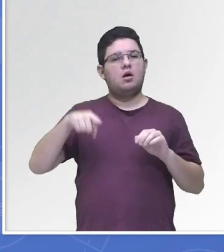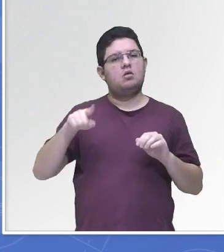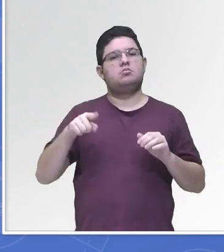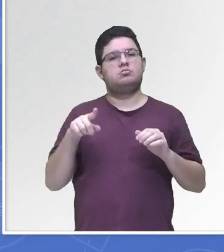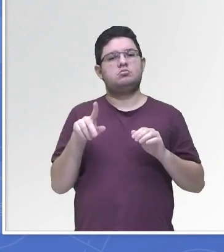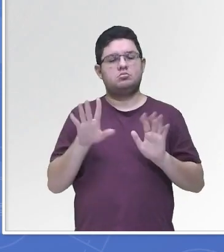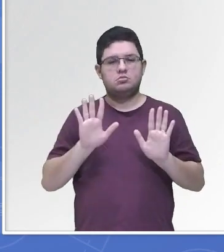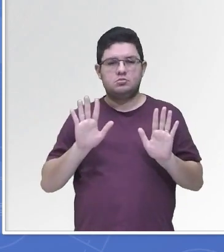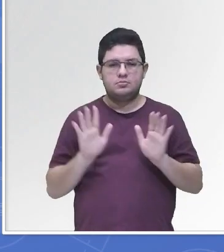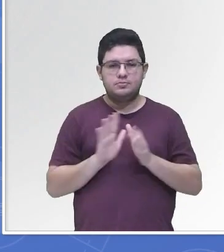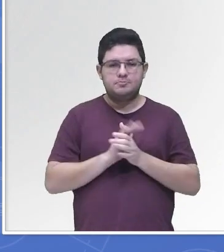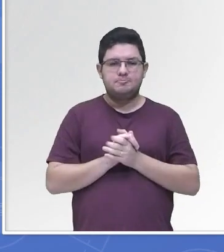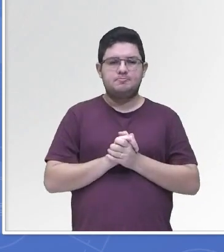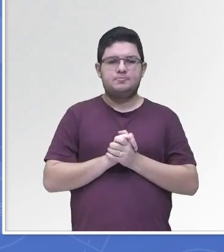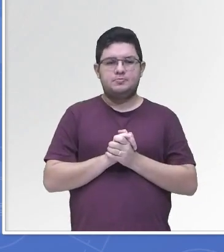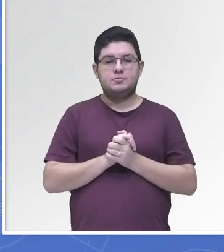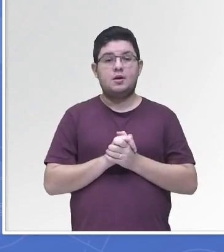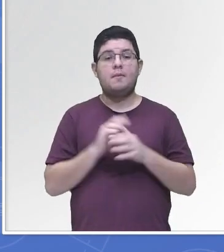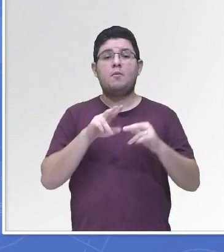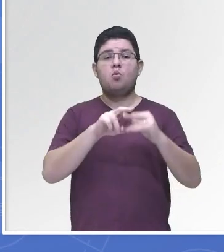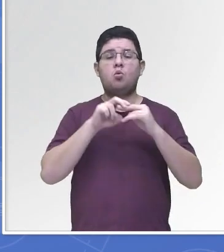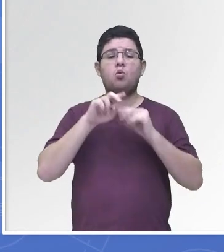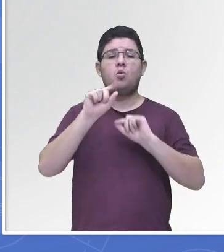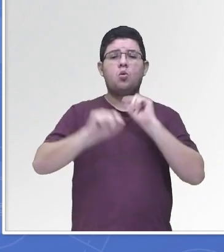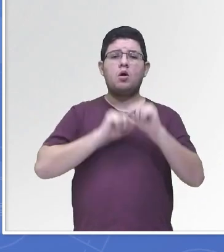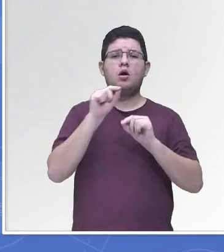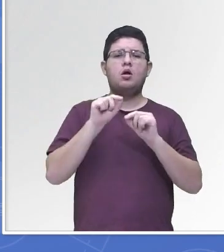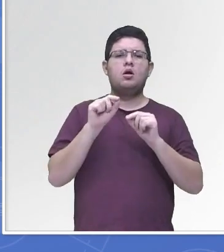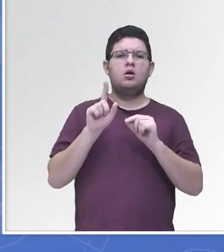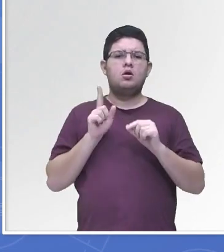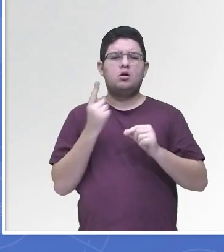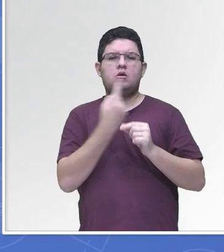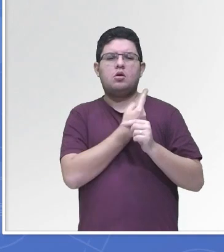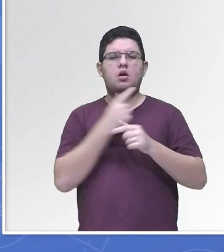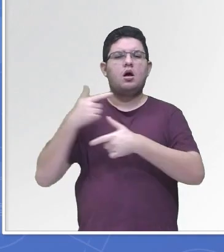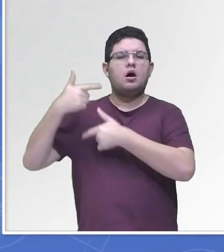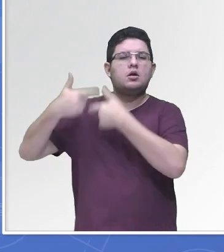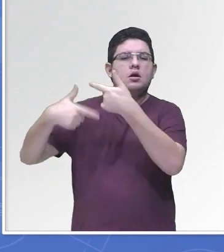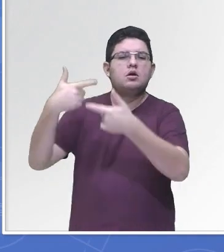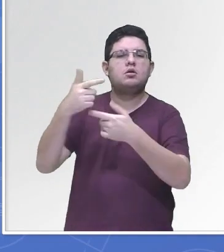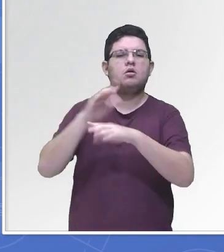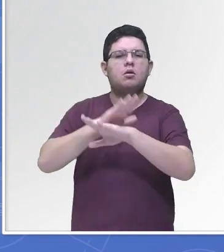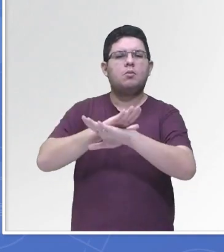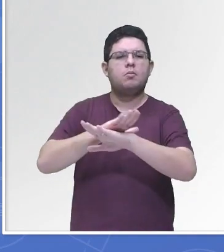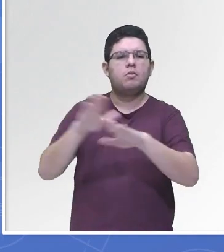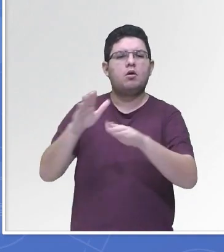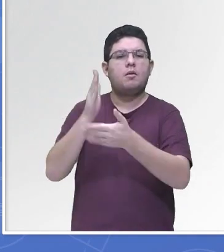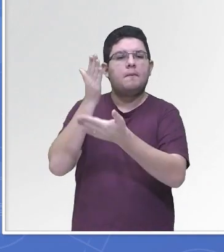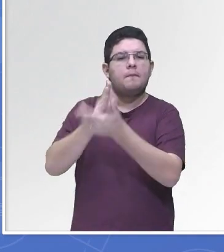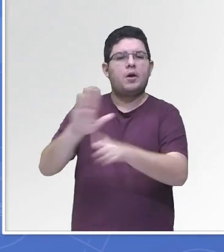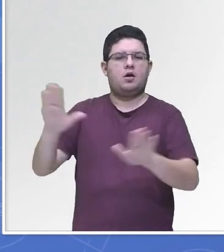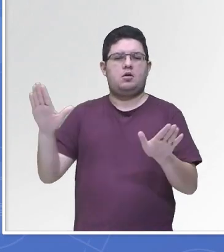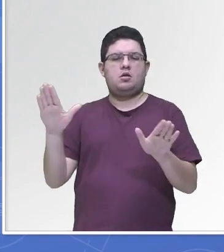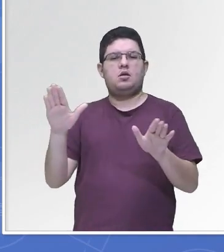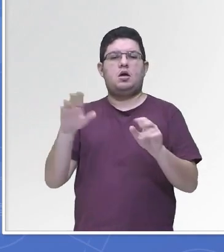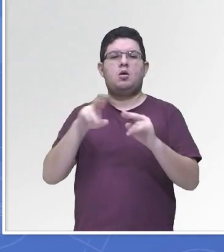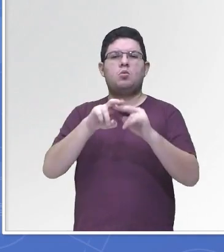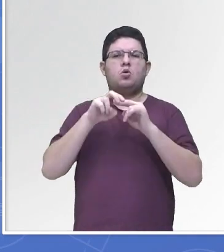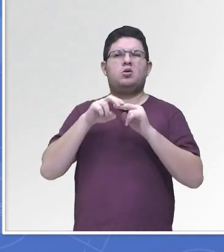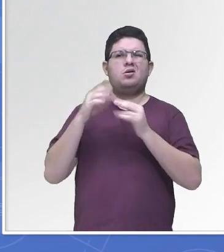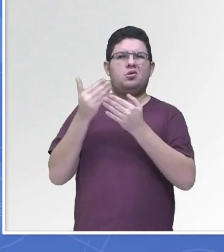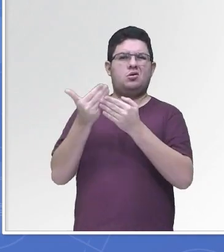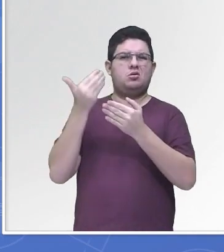por isso que nós, por exemplo, nós rompemos com uma tradição. É ou não é verdade? Nós vimos dentro de um pensamento onde